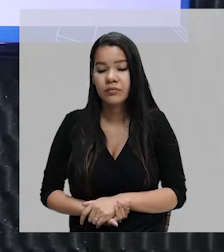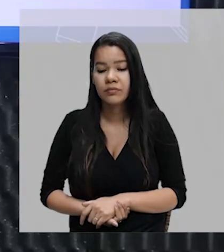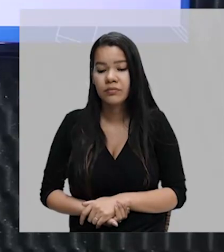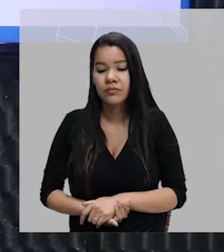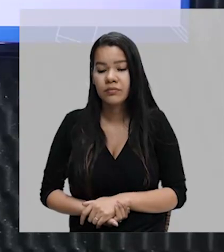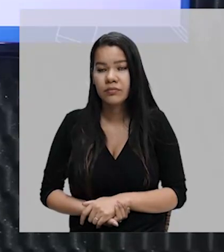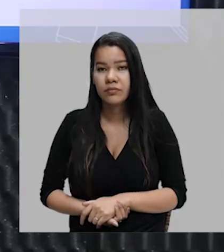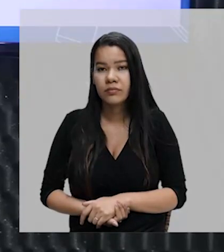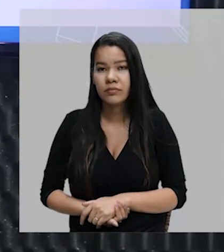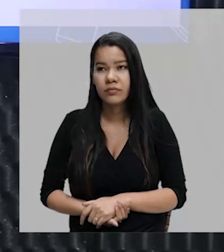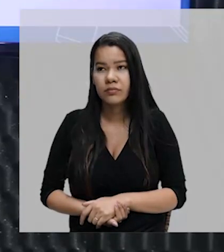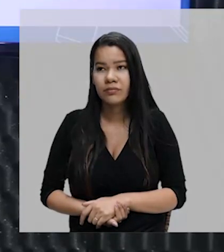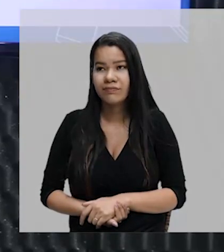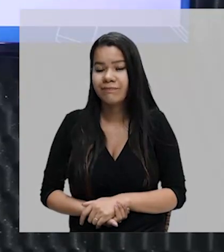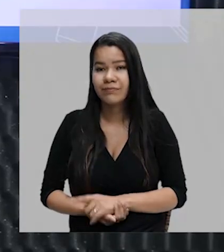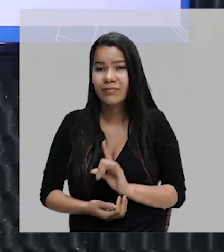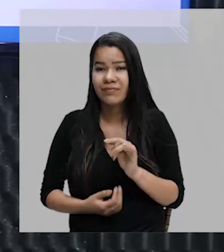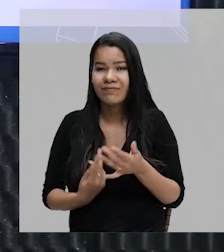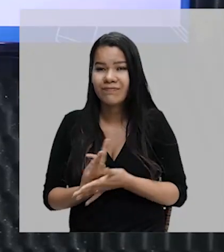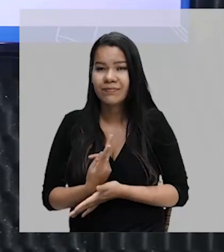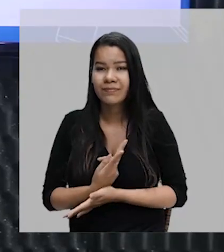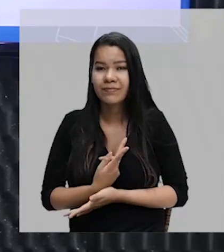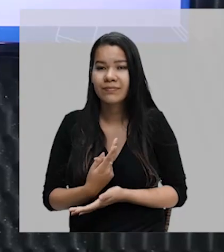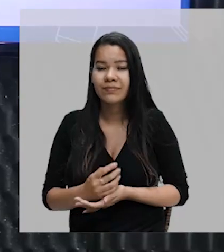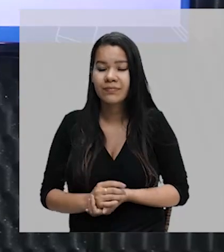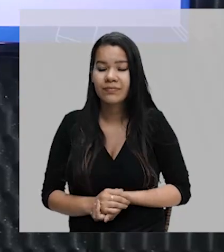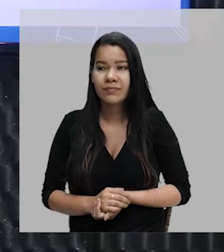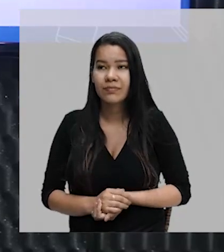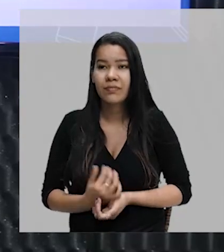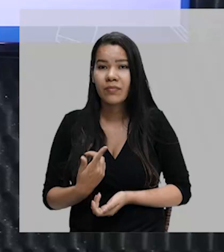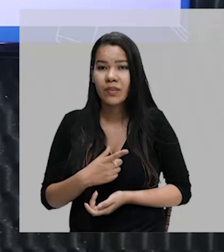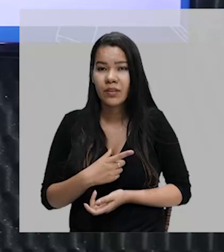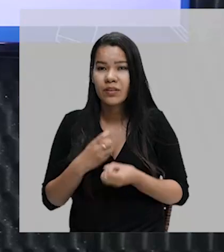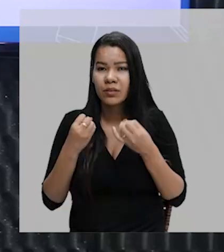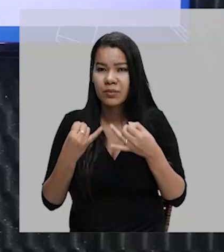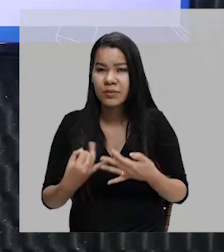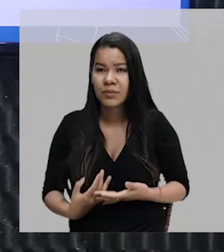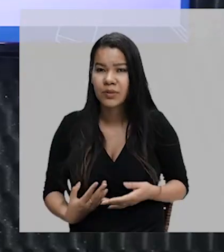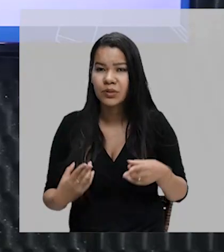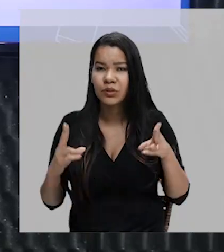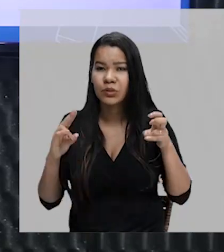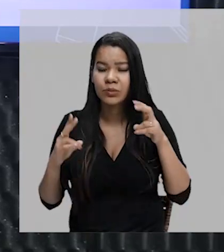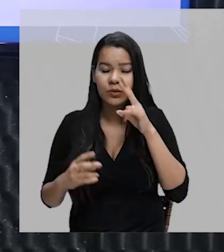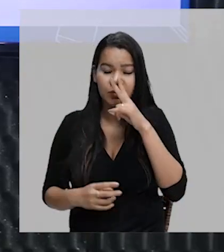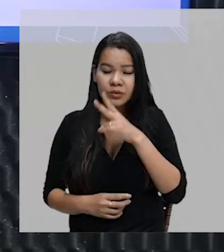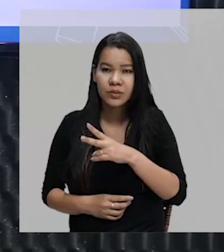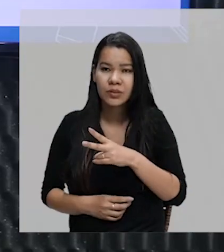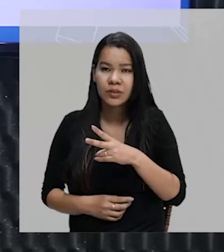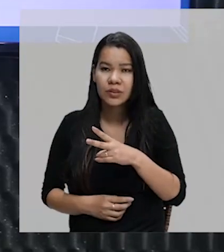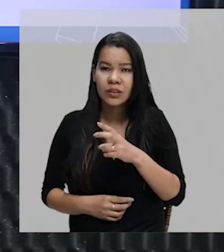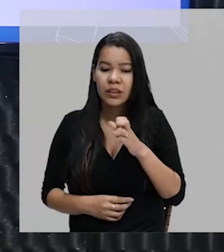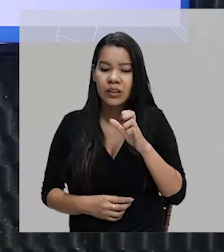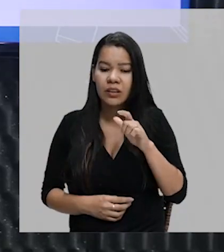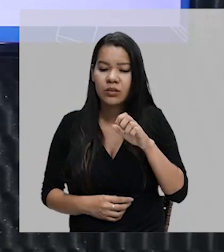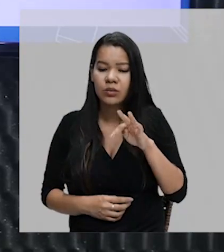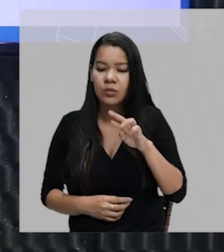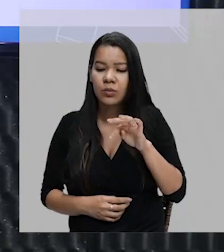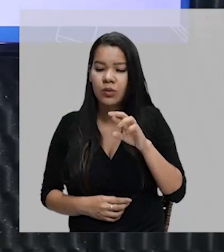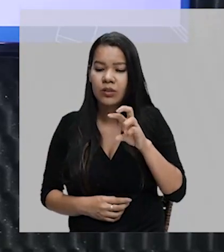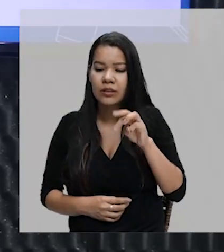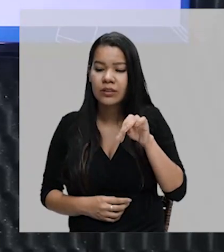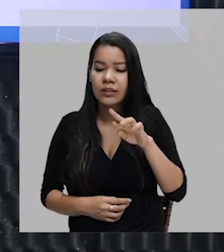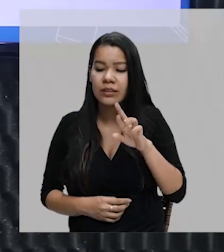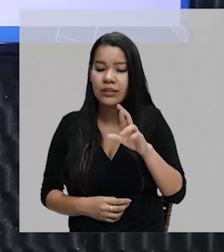da força eletromotriz induzida em um condutor. Não. Certo? Nós estamos falando ali de força eletromotriz